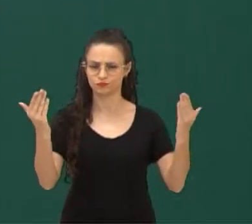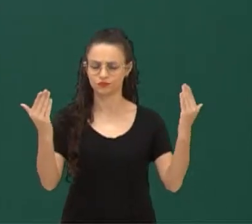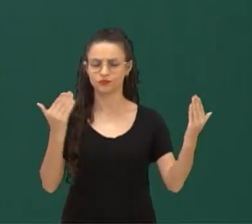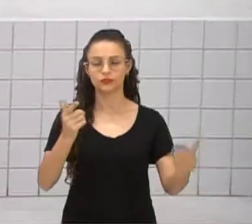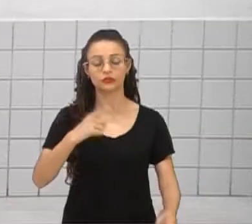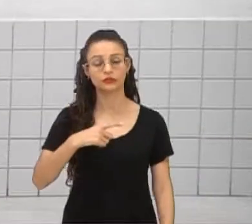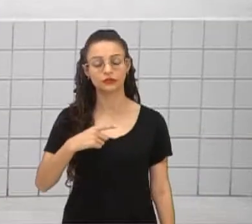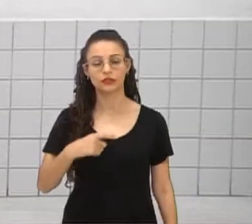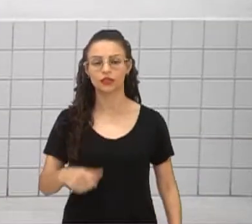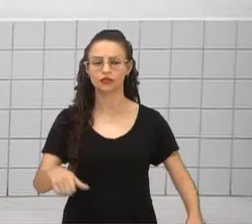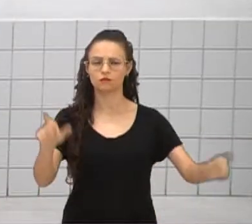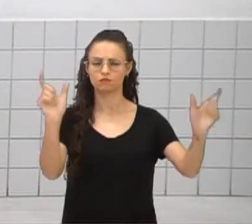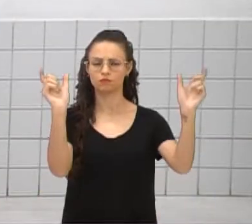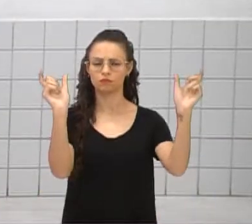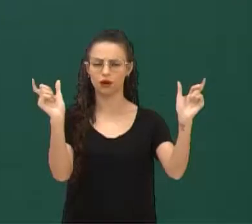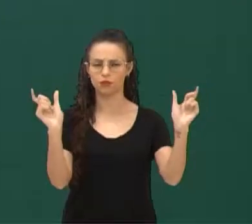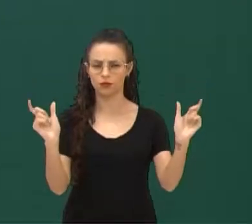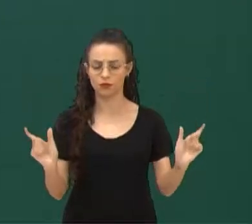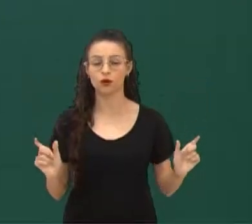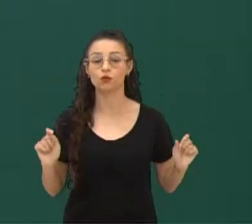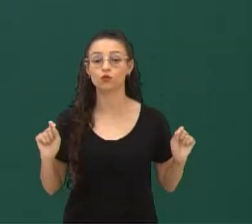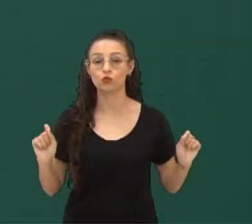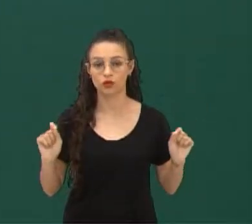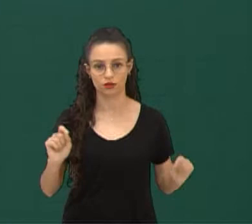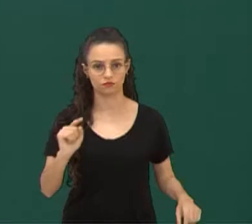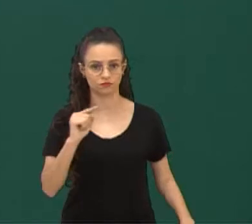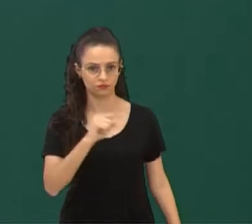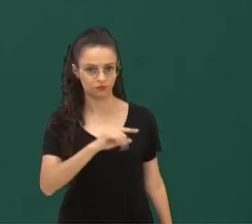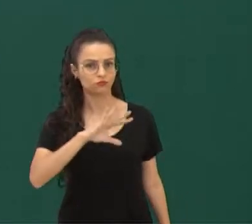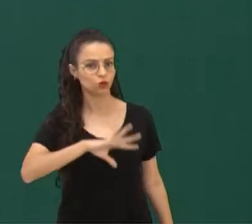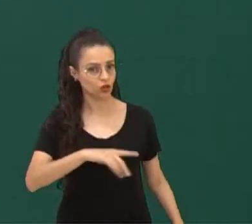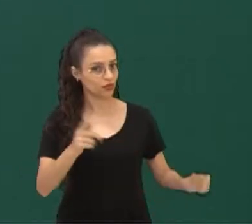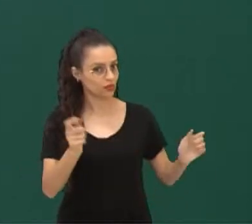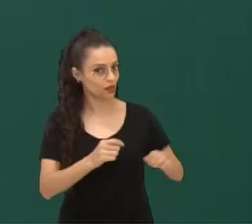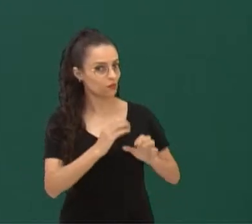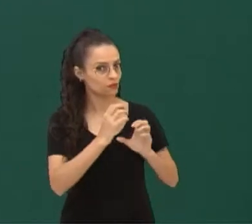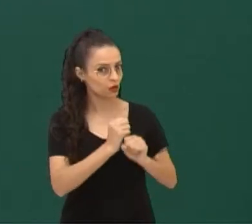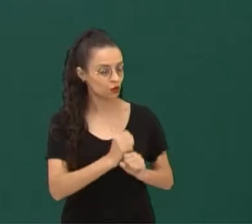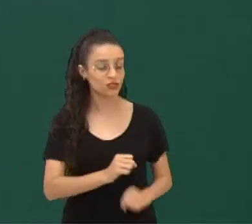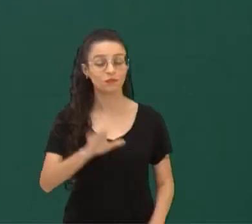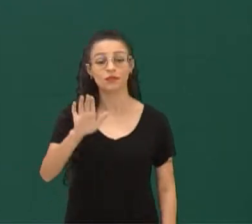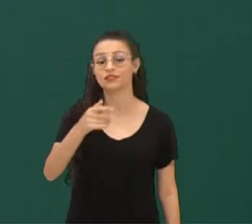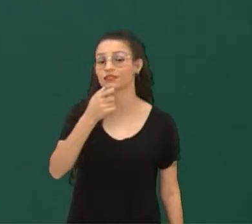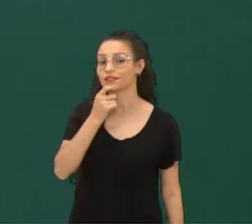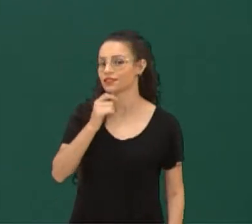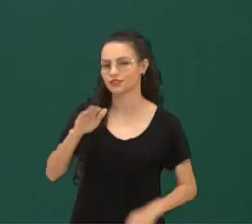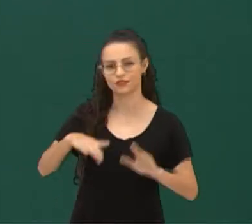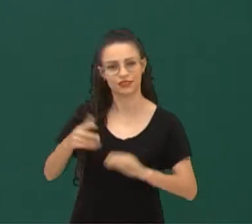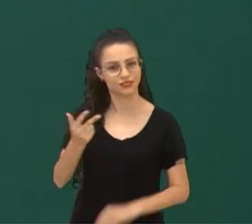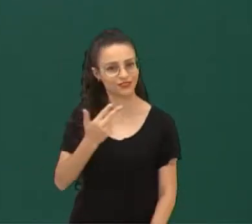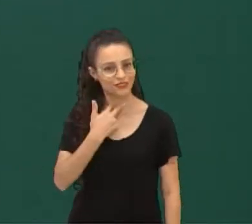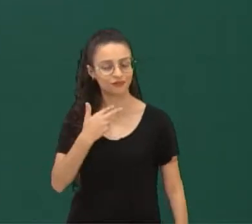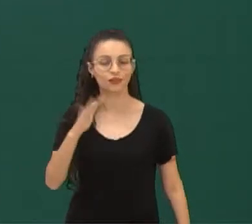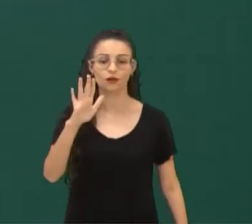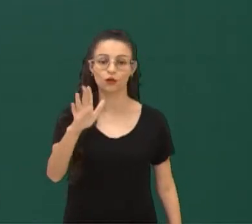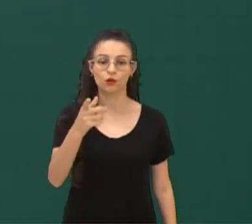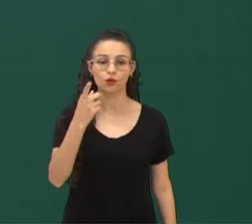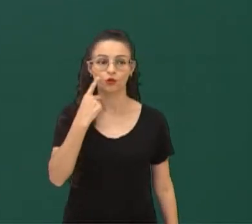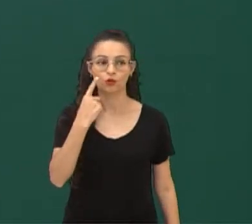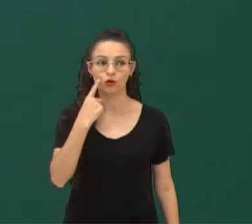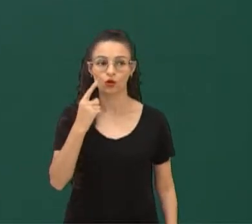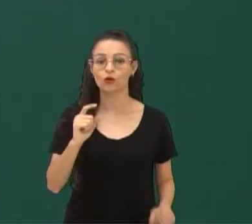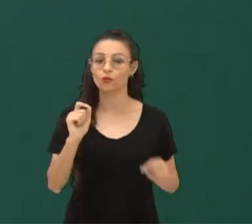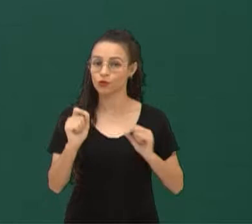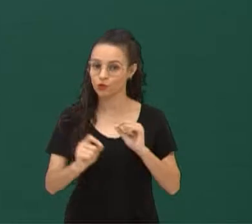deparar com uma série de palavras que no português dá para contar as vezes do inglês não Então olha só o programa